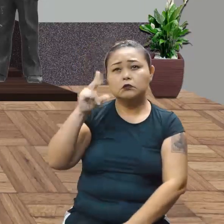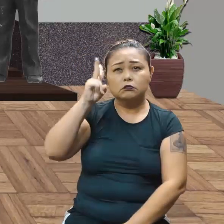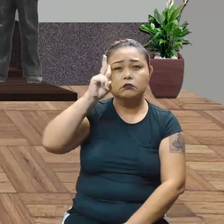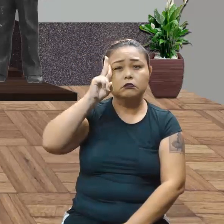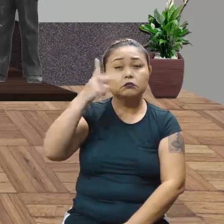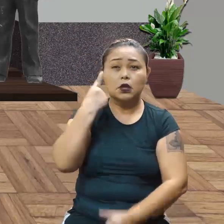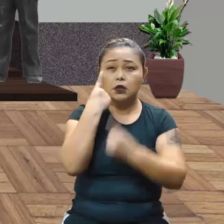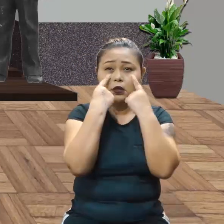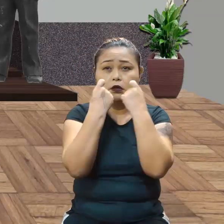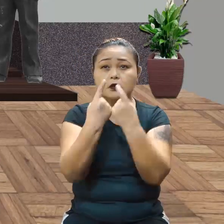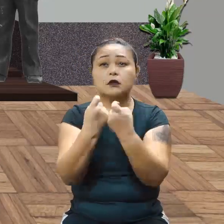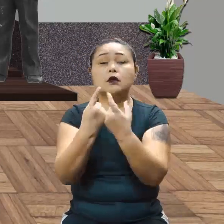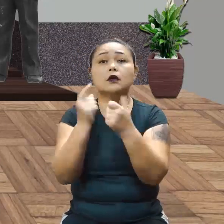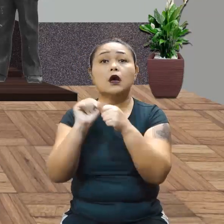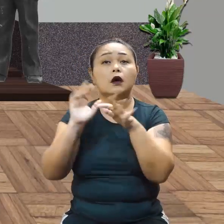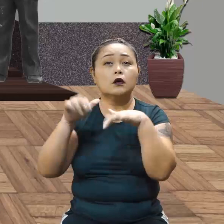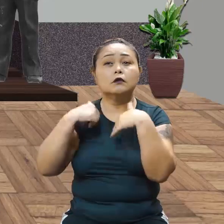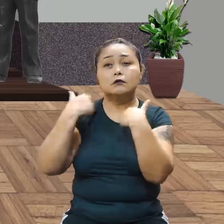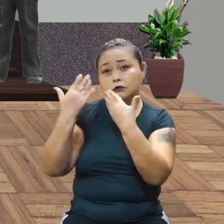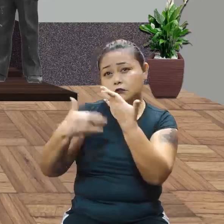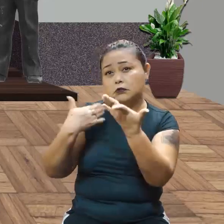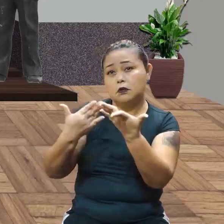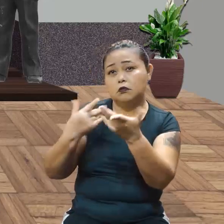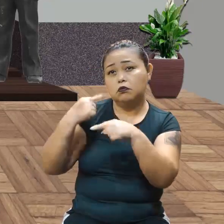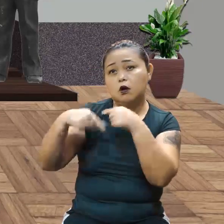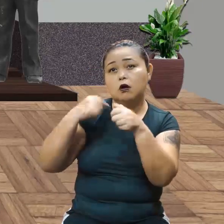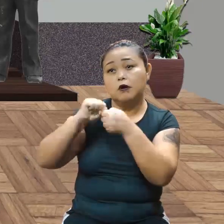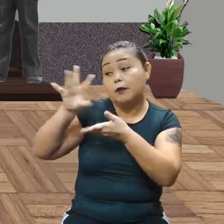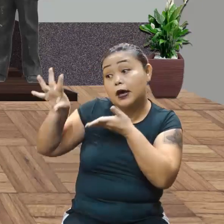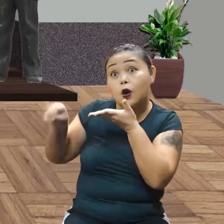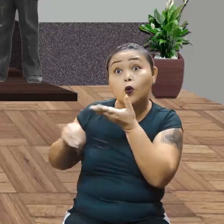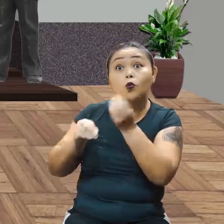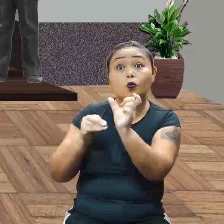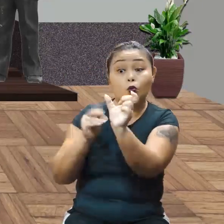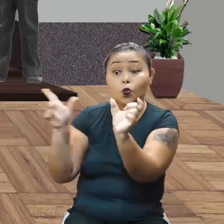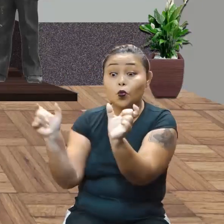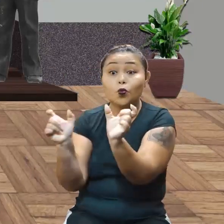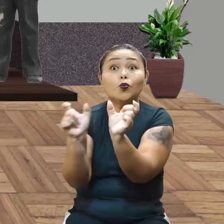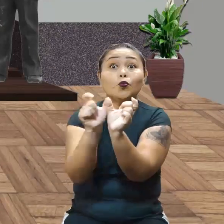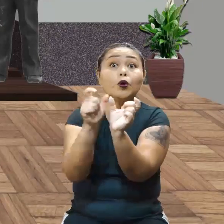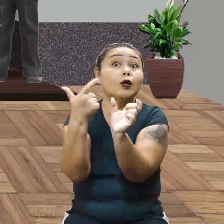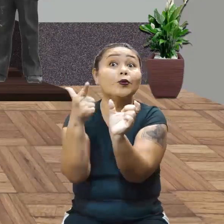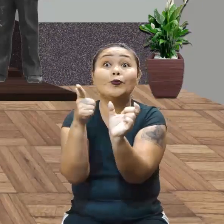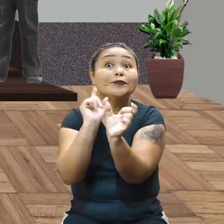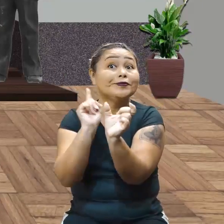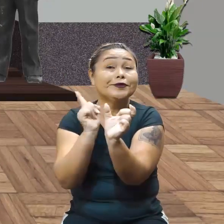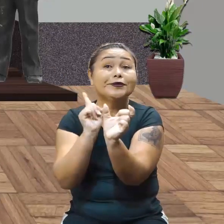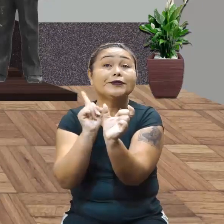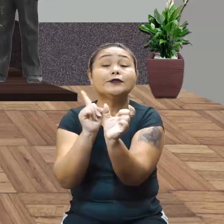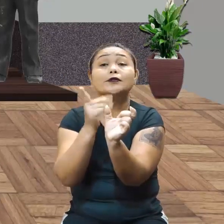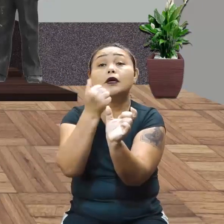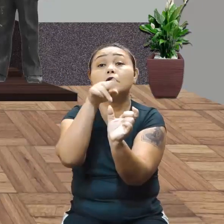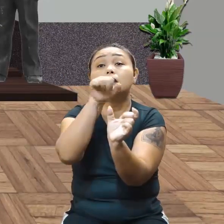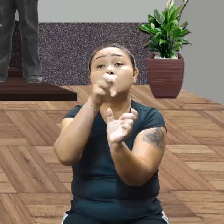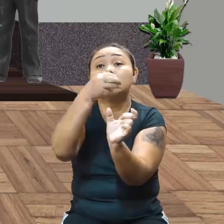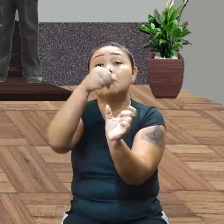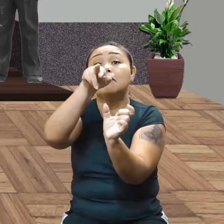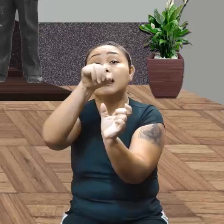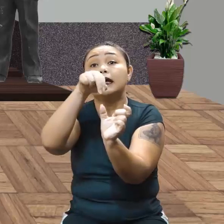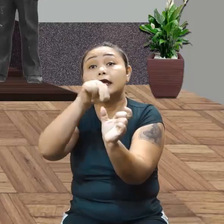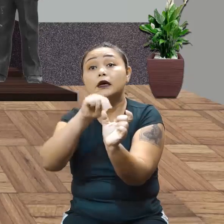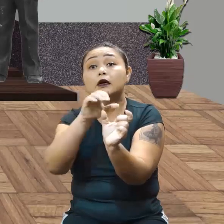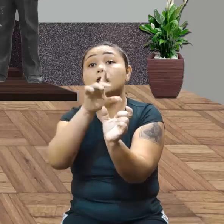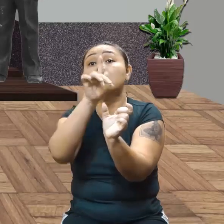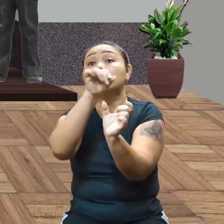história interessante, o qual depois ele vai pegar o sobrenome de Rondon, que ele não tinha, ele era Cândido Mariano da